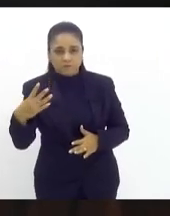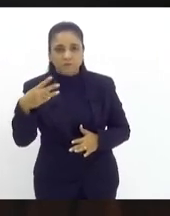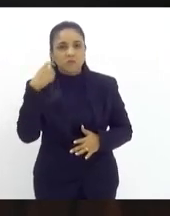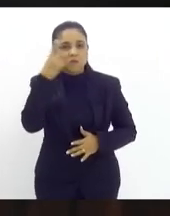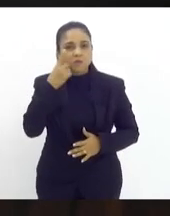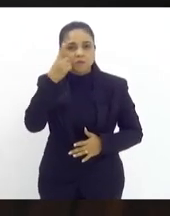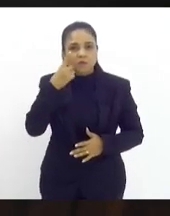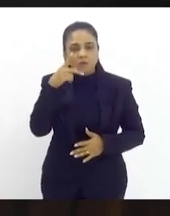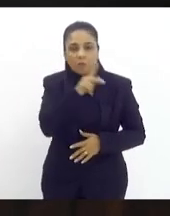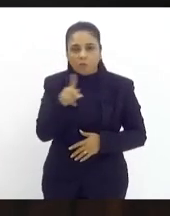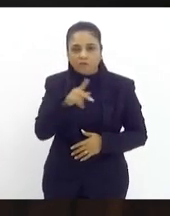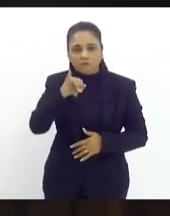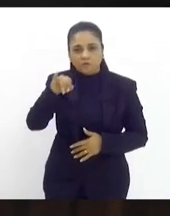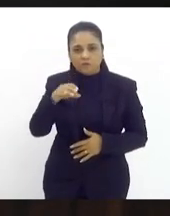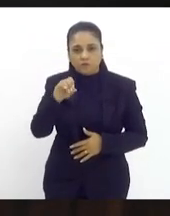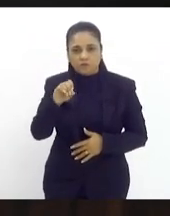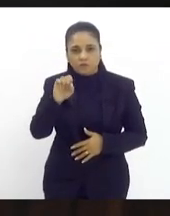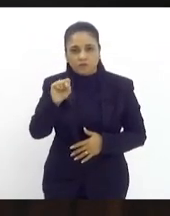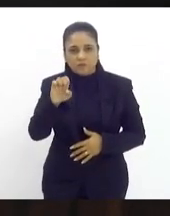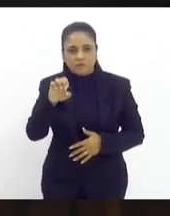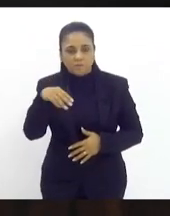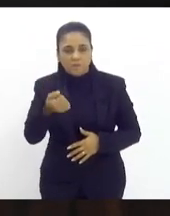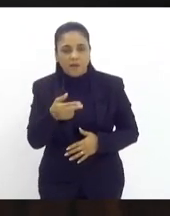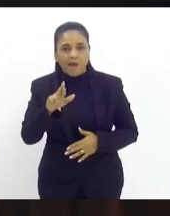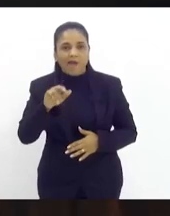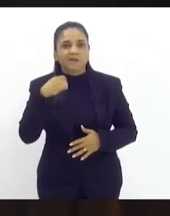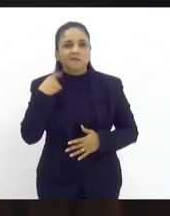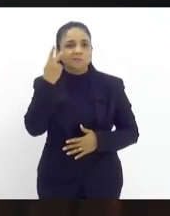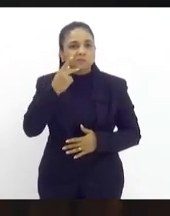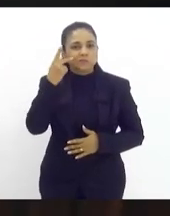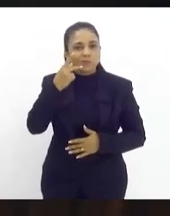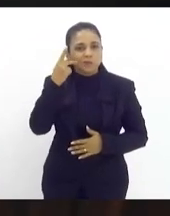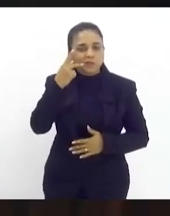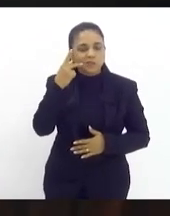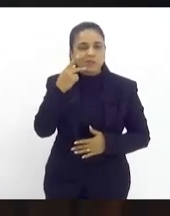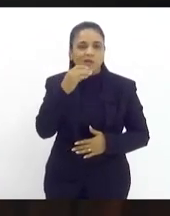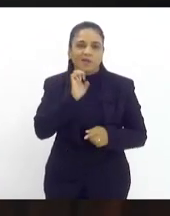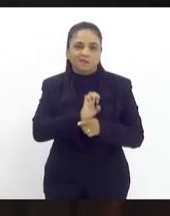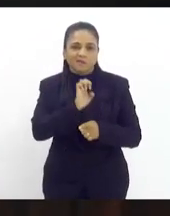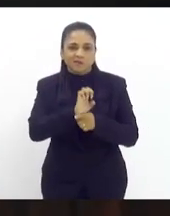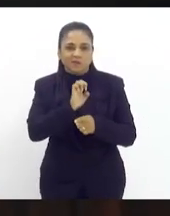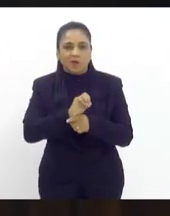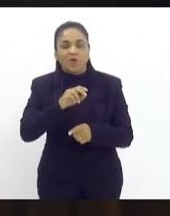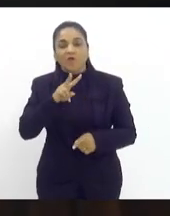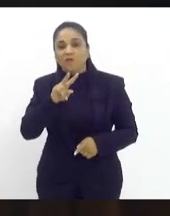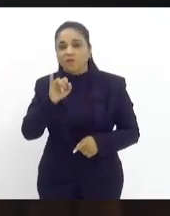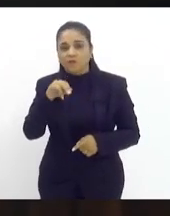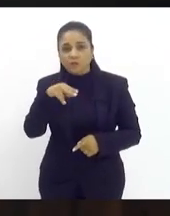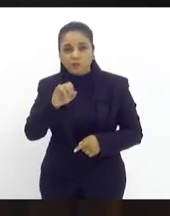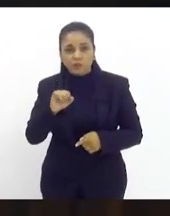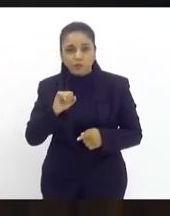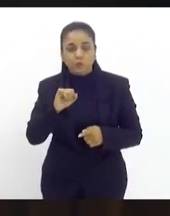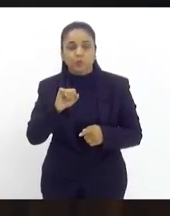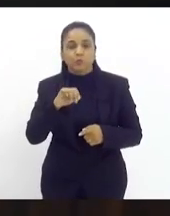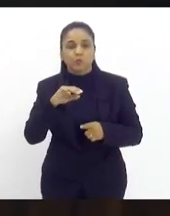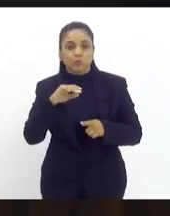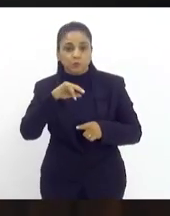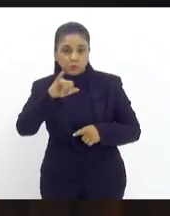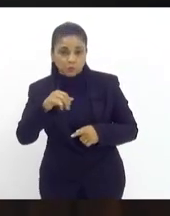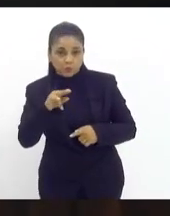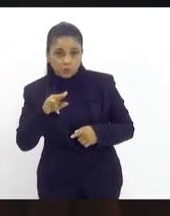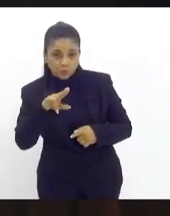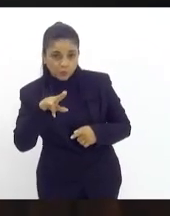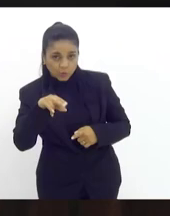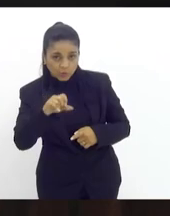do deputado Professor Josemar que institui a política estadual Vinny Júnior de combate ao racismo nos estádios e nas